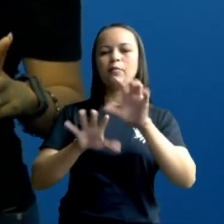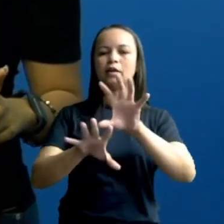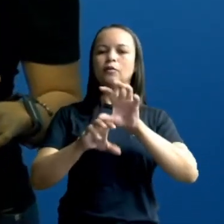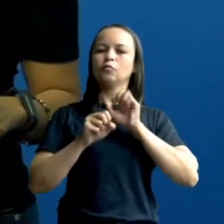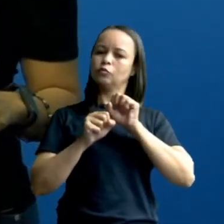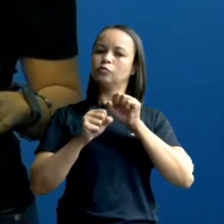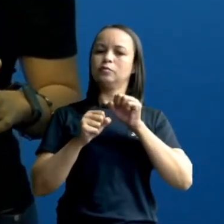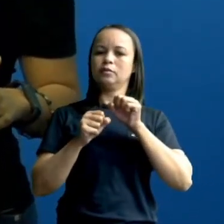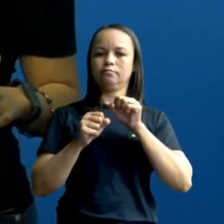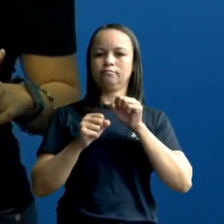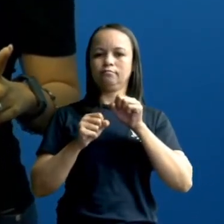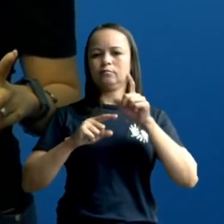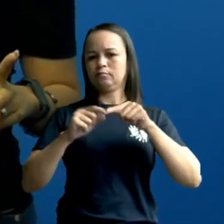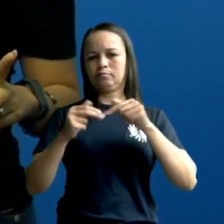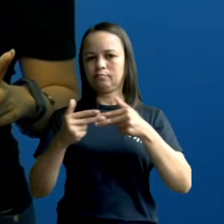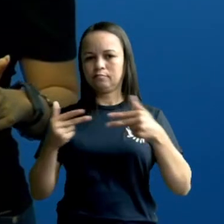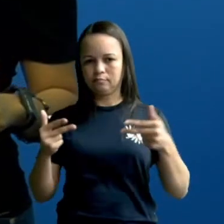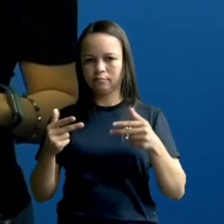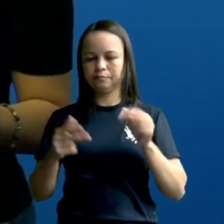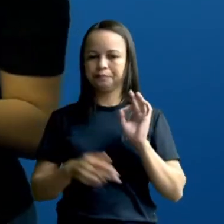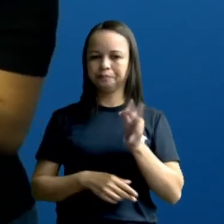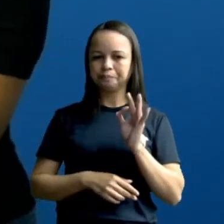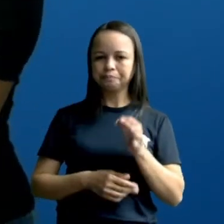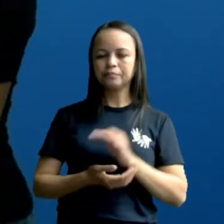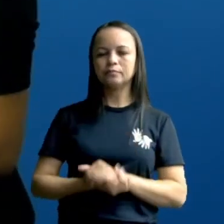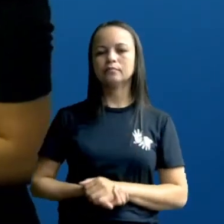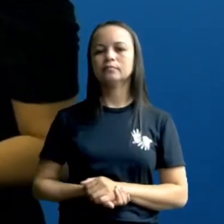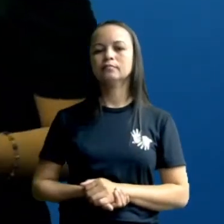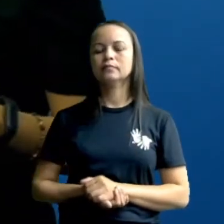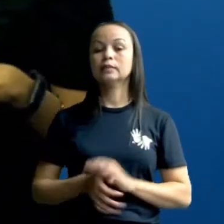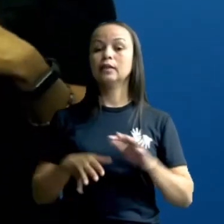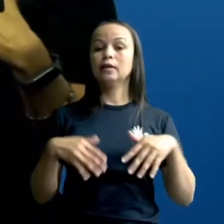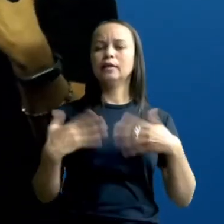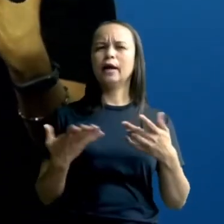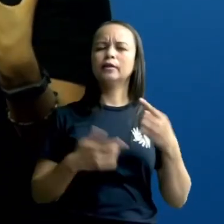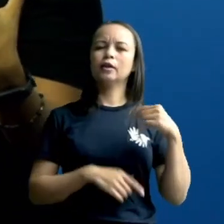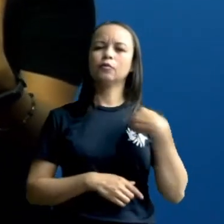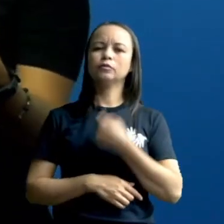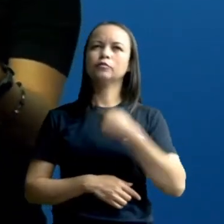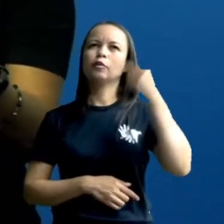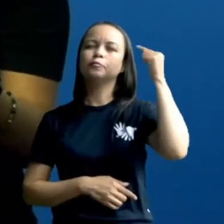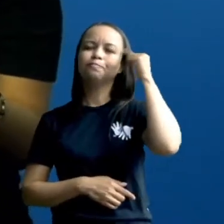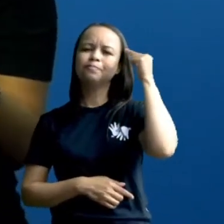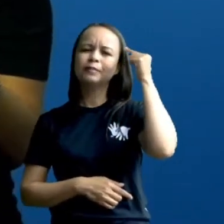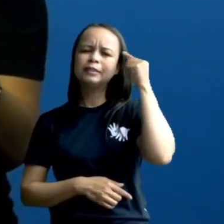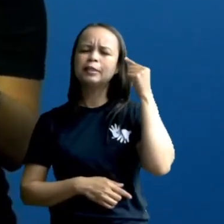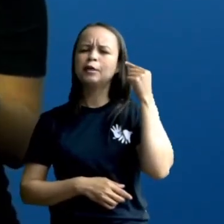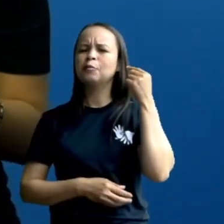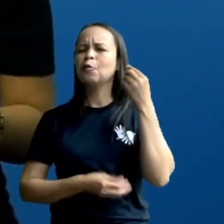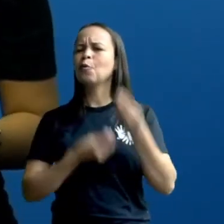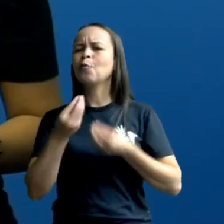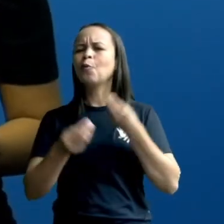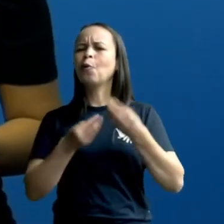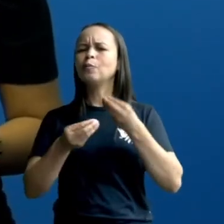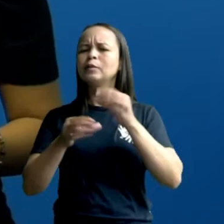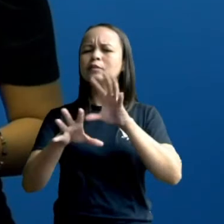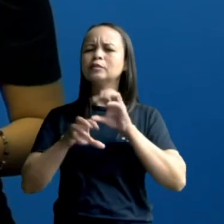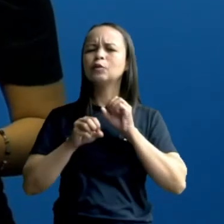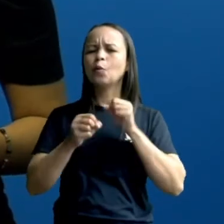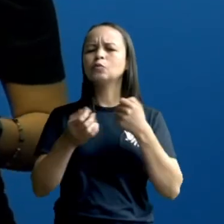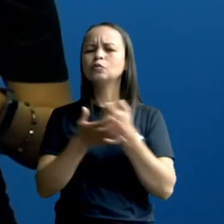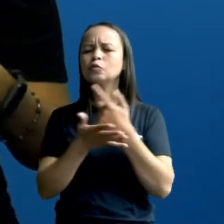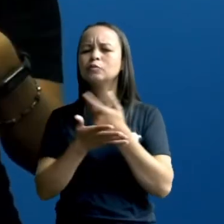consumir aquele produto, certo? E aí é quando a gente pensa em como é que esse consumo está sendo